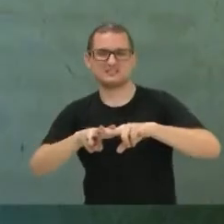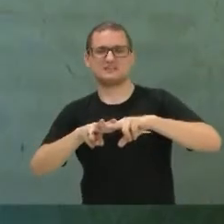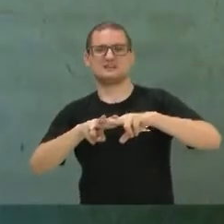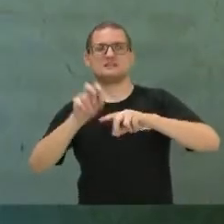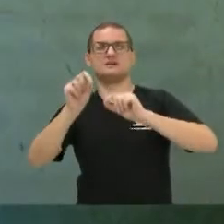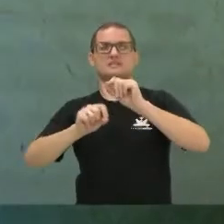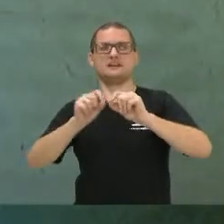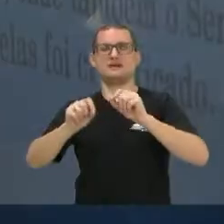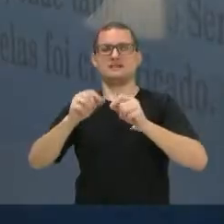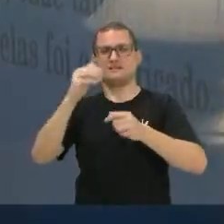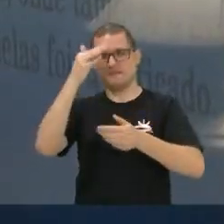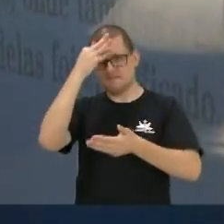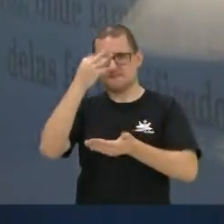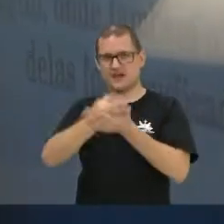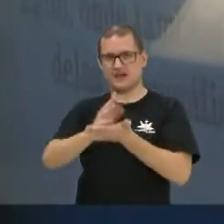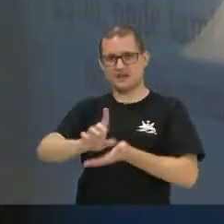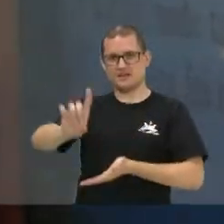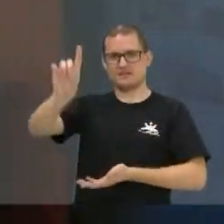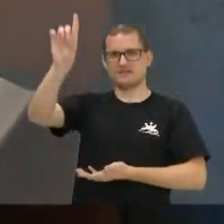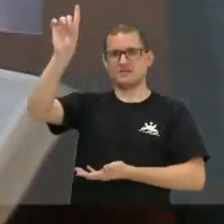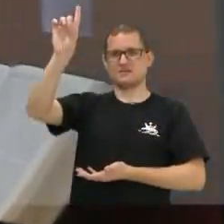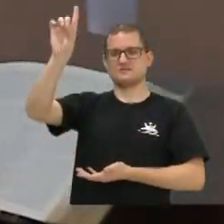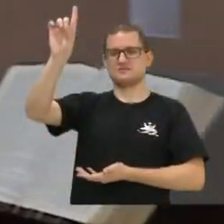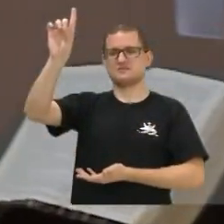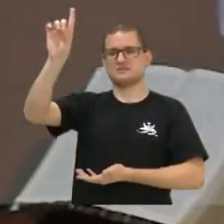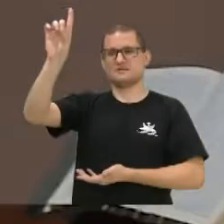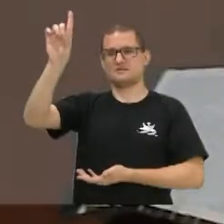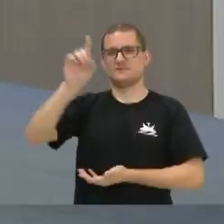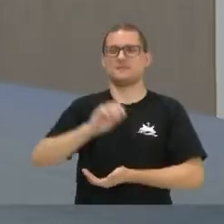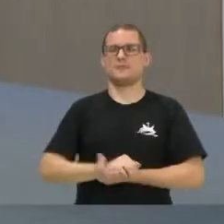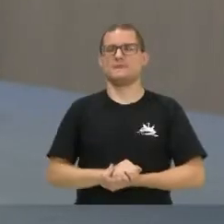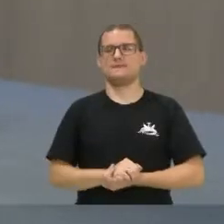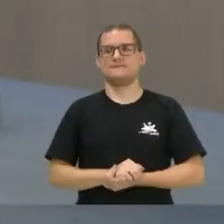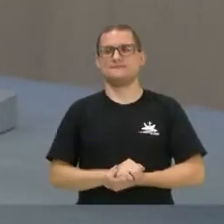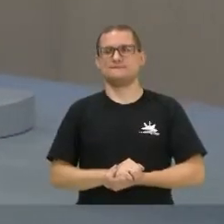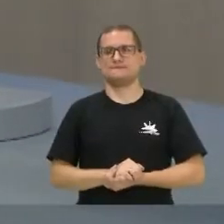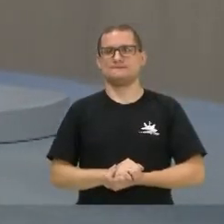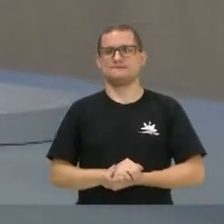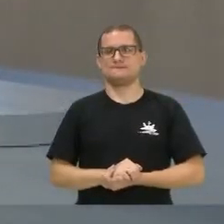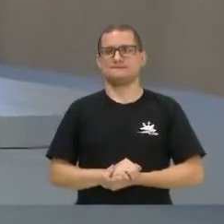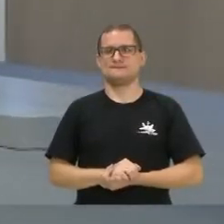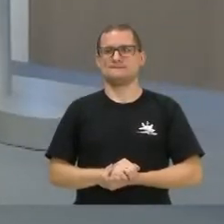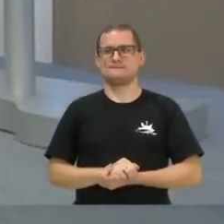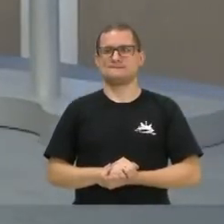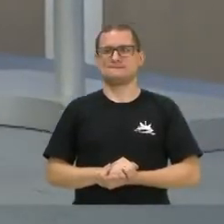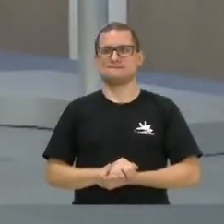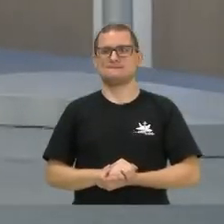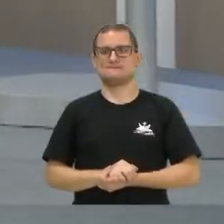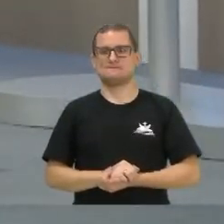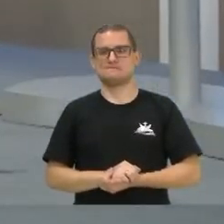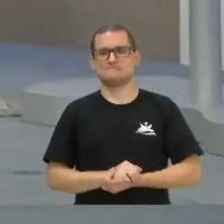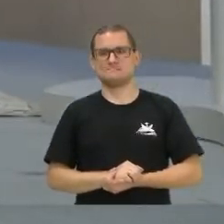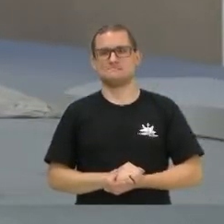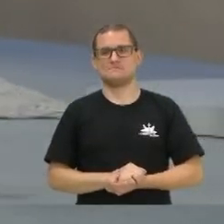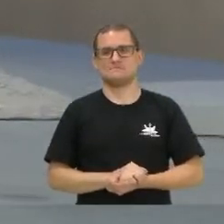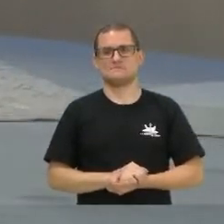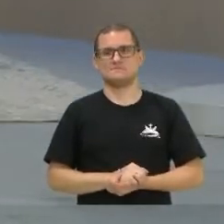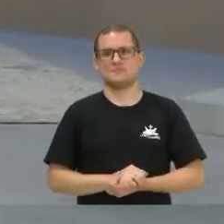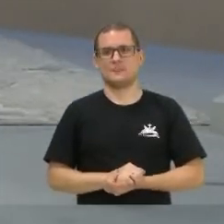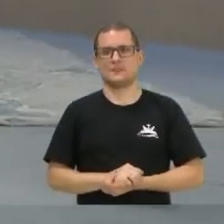foram crucificado mas esta crucifixão foi em jerusalém o ou seja